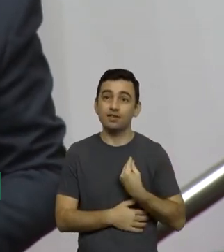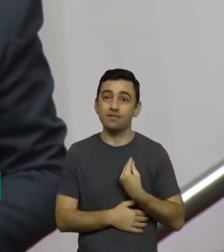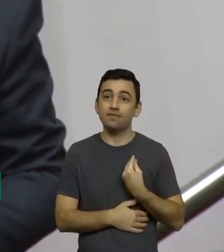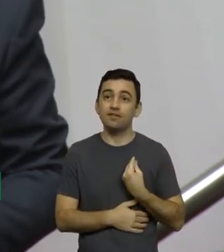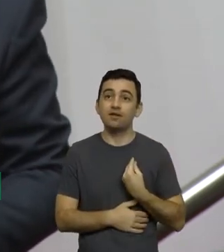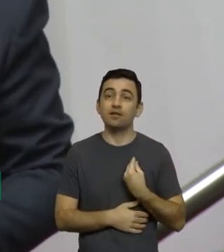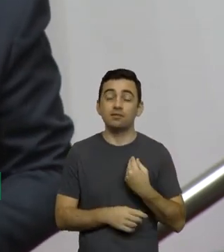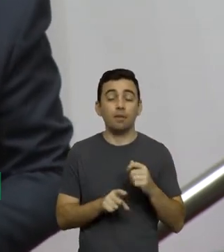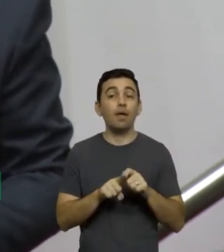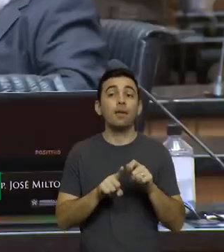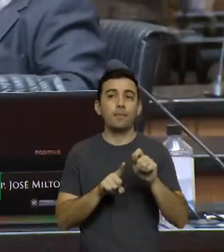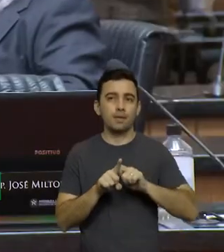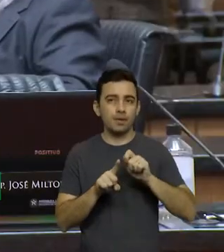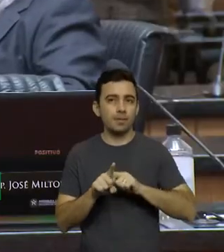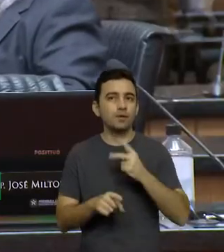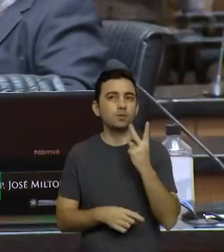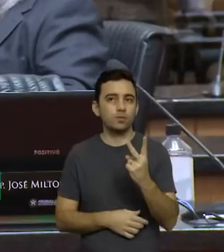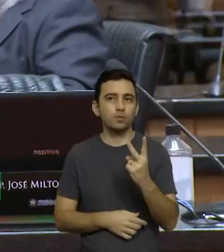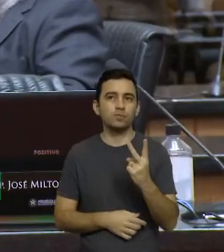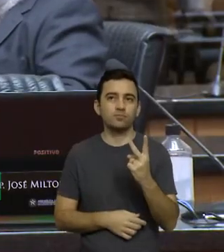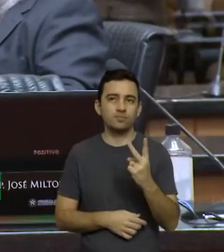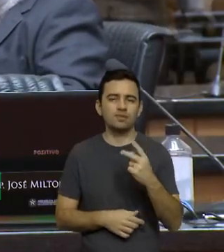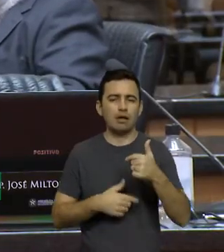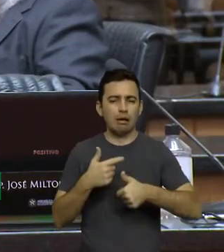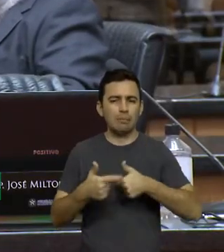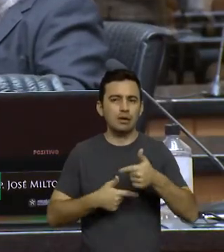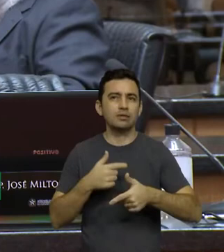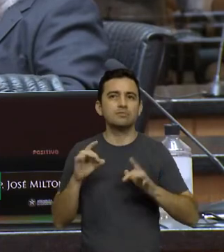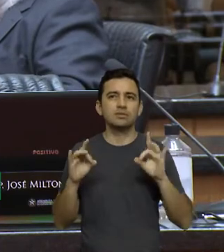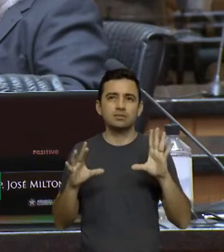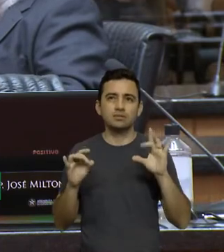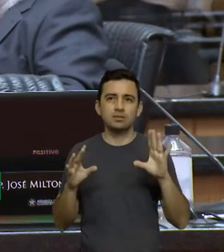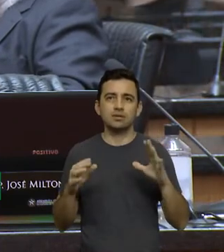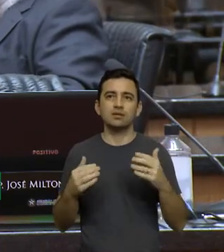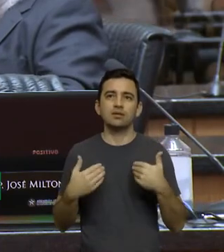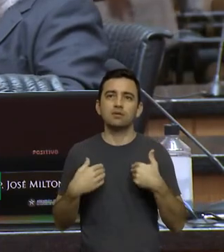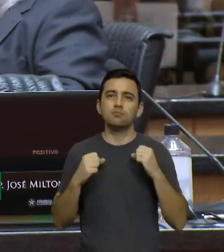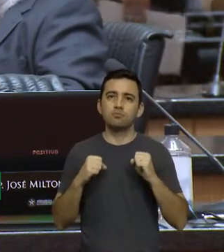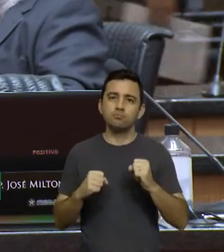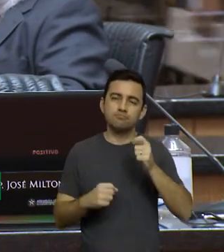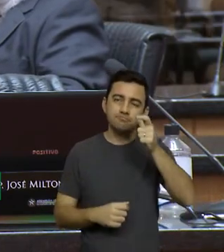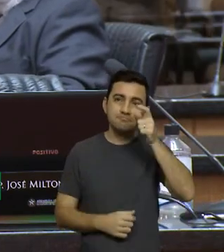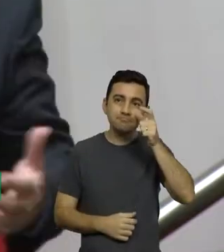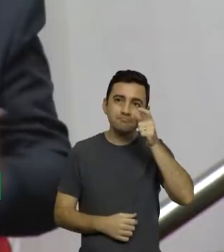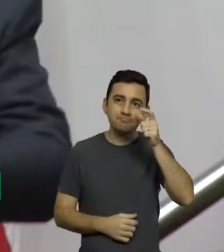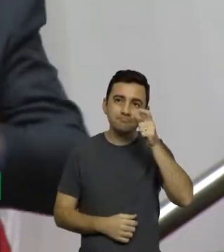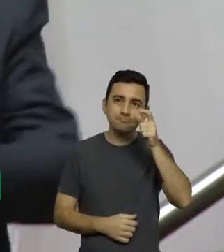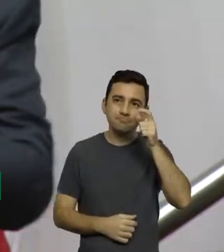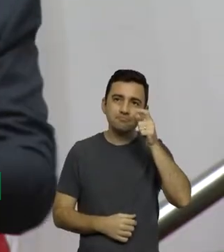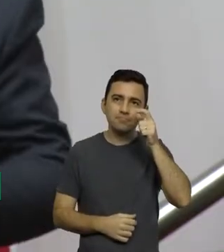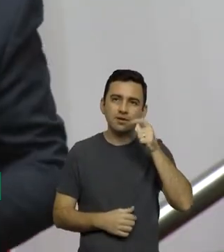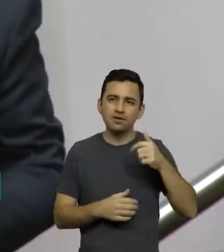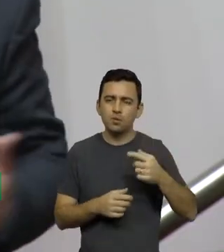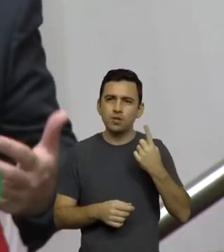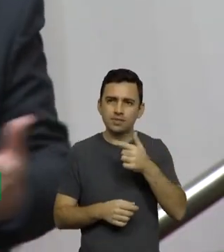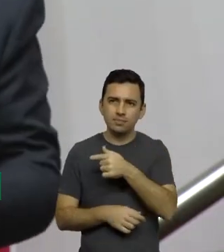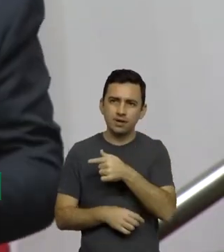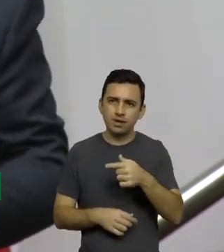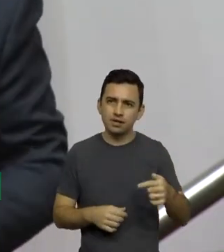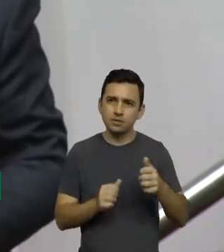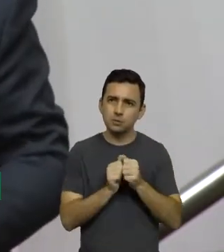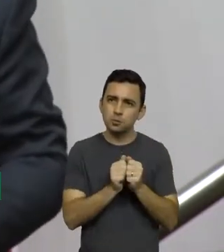por 2 meses, e fez um grande trabalho aqui. Eu pude acompanhar, inclusive, durante uma semana tivemos a oportunidade de estar juntos